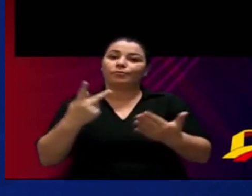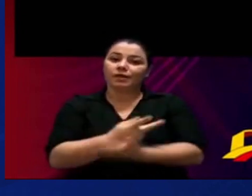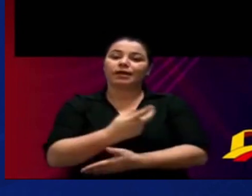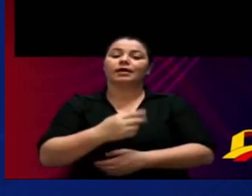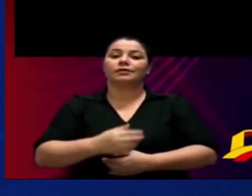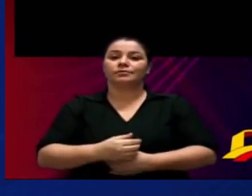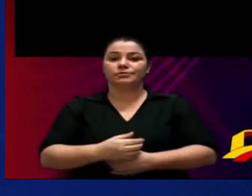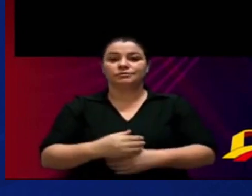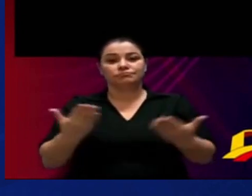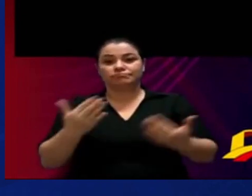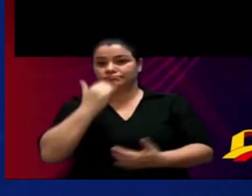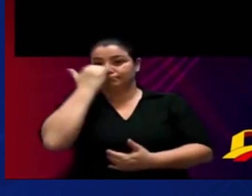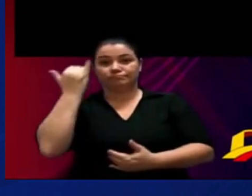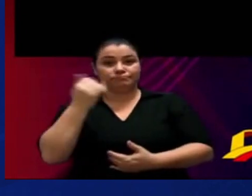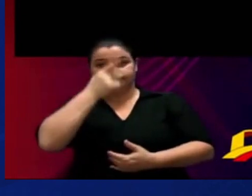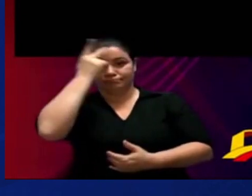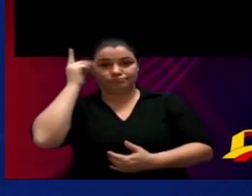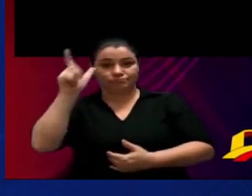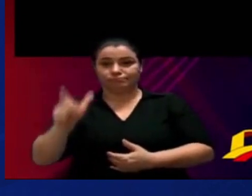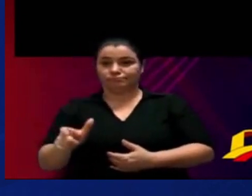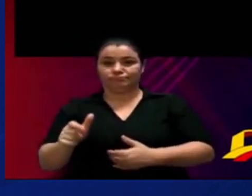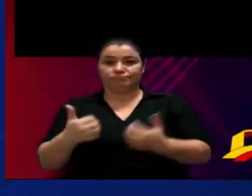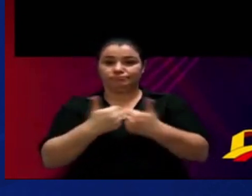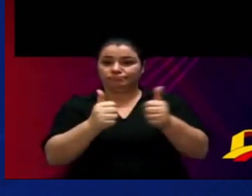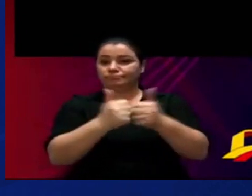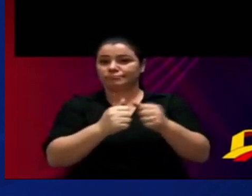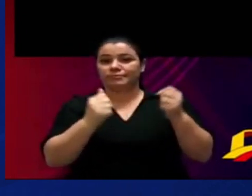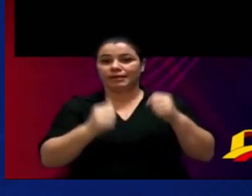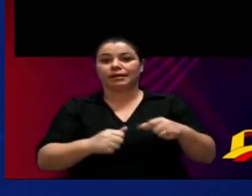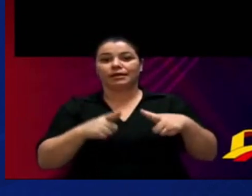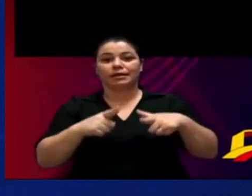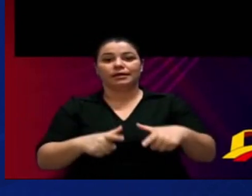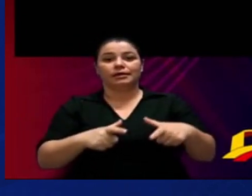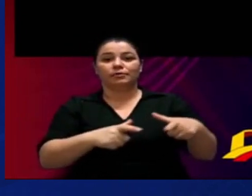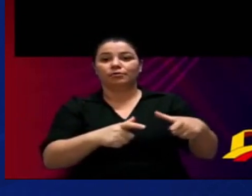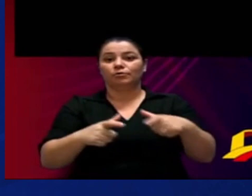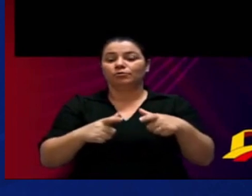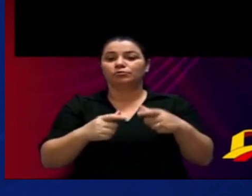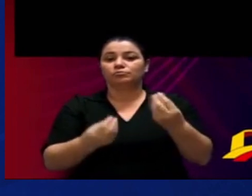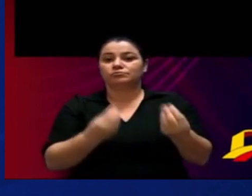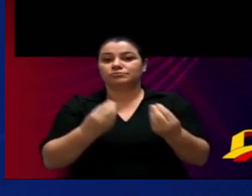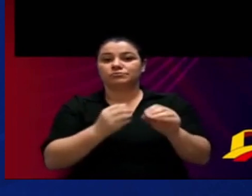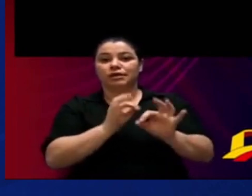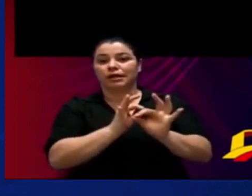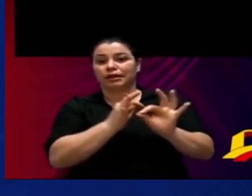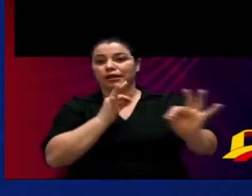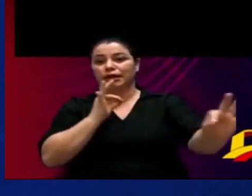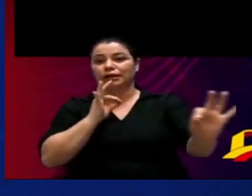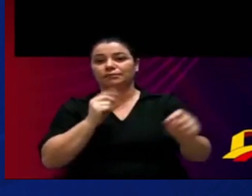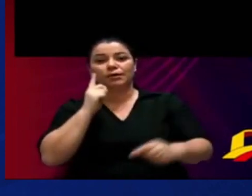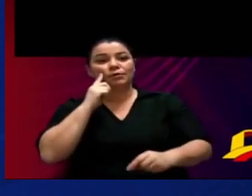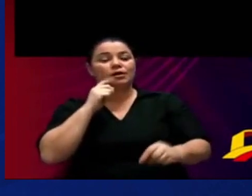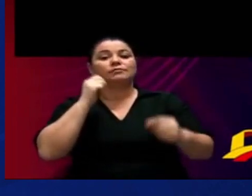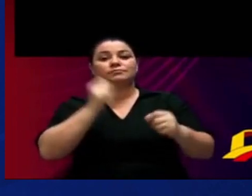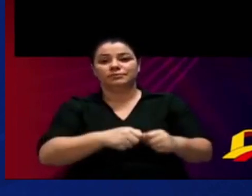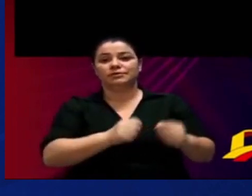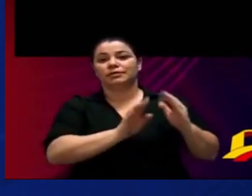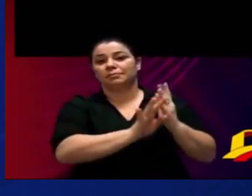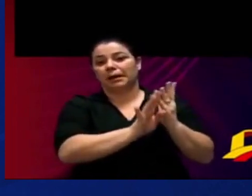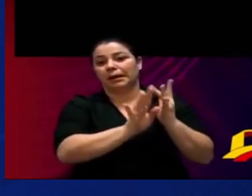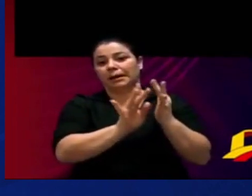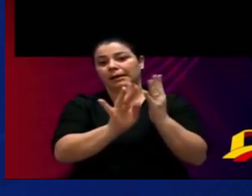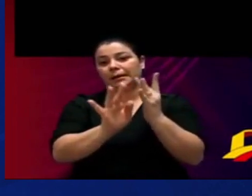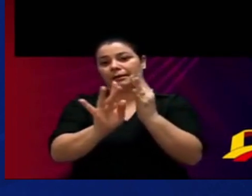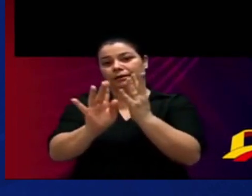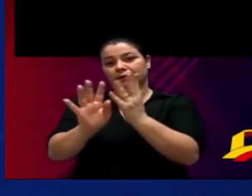criança. Consequentemente, os motoristas da van vão ter que estacionar distante, vai ter que levar